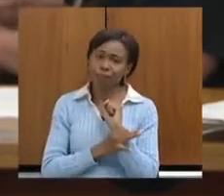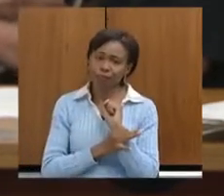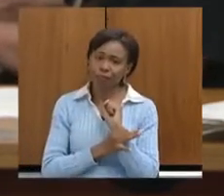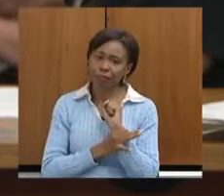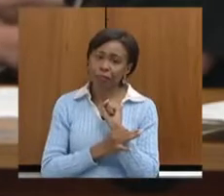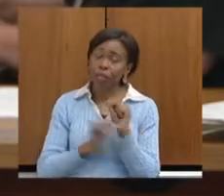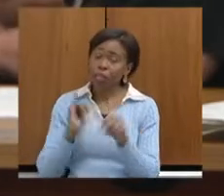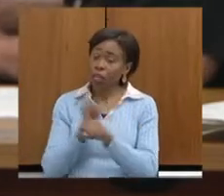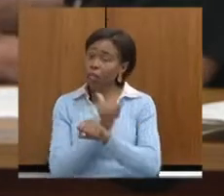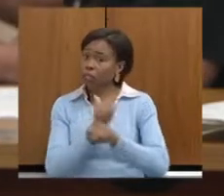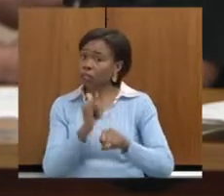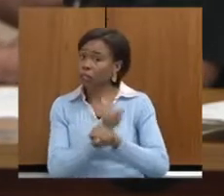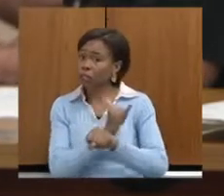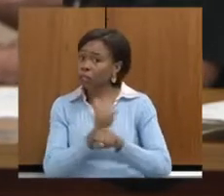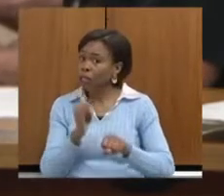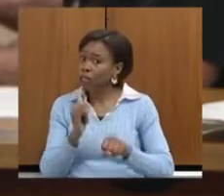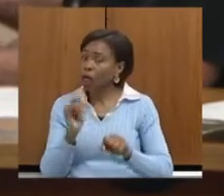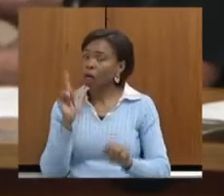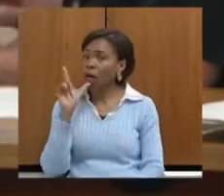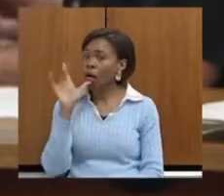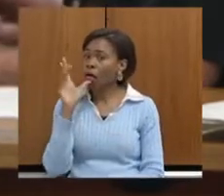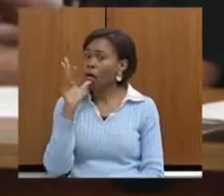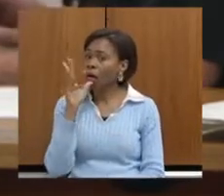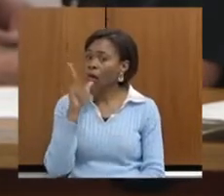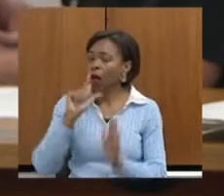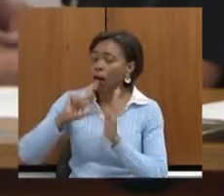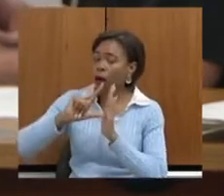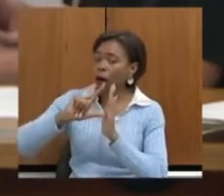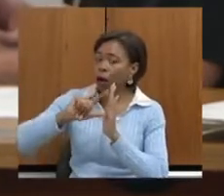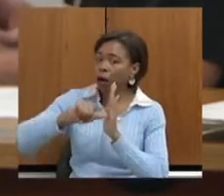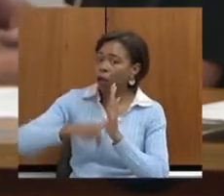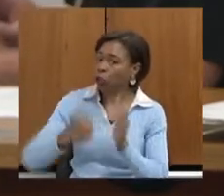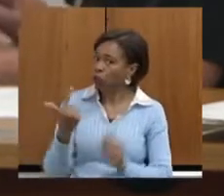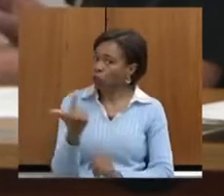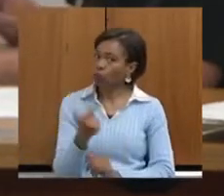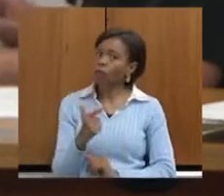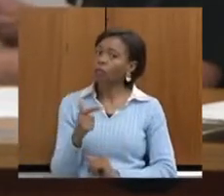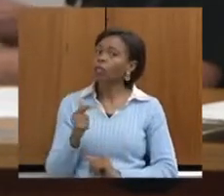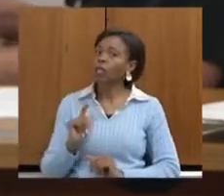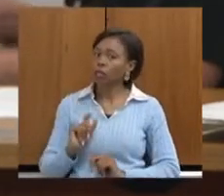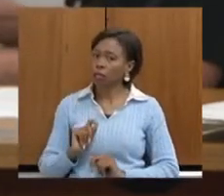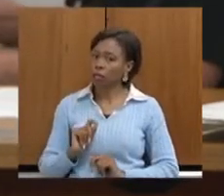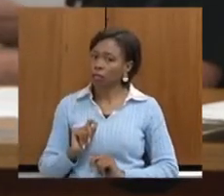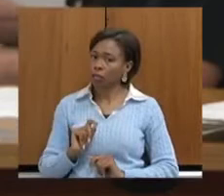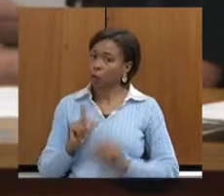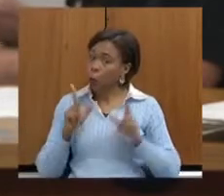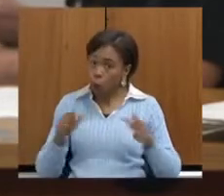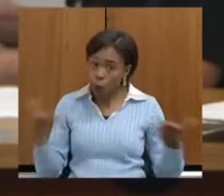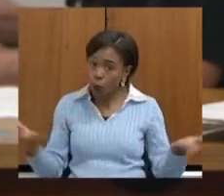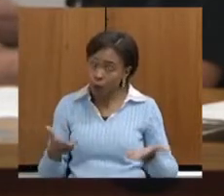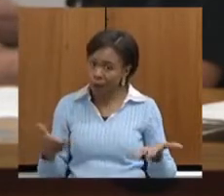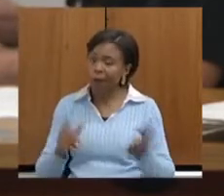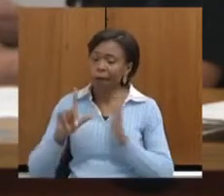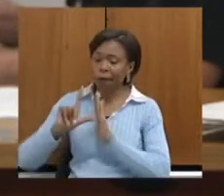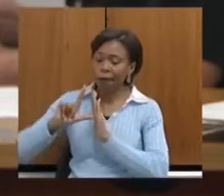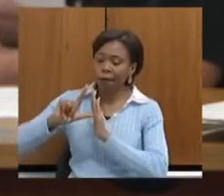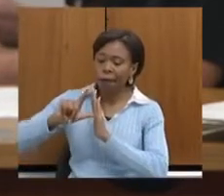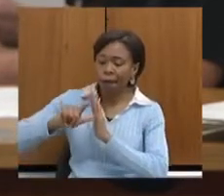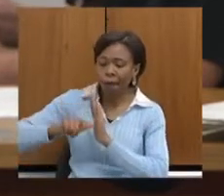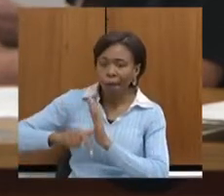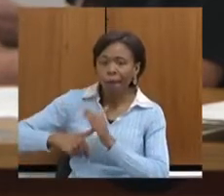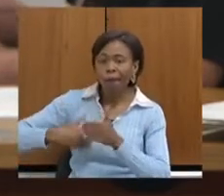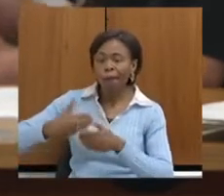métodos protelatórios não podem ser implementados na maneira como está acontecendo hoje então